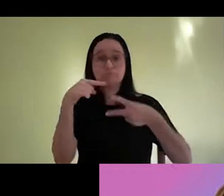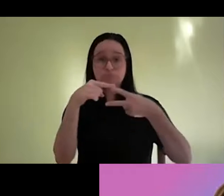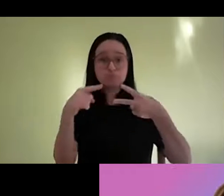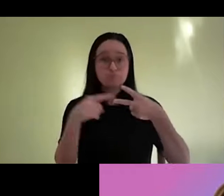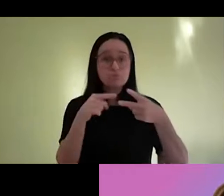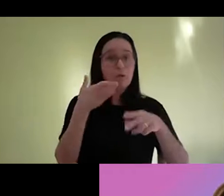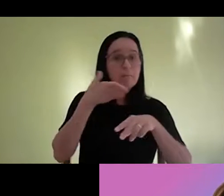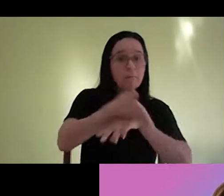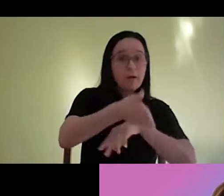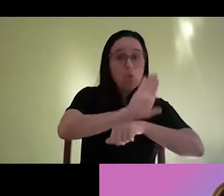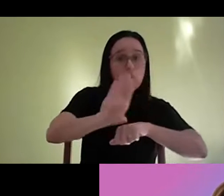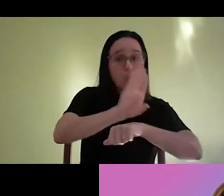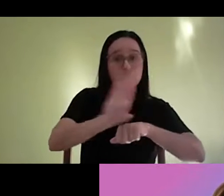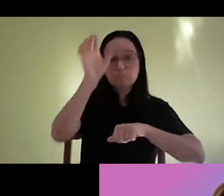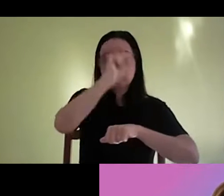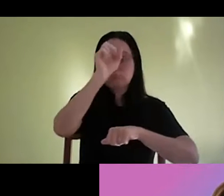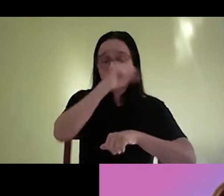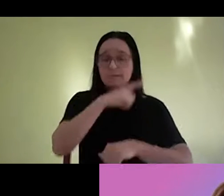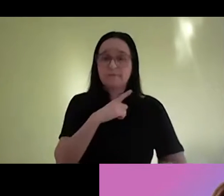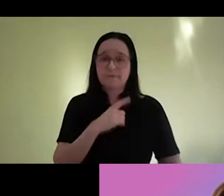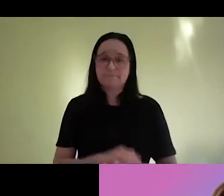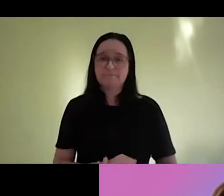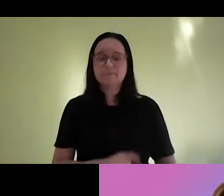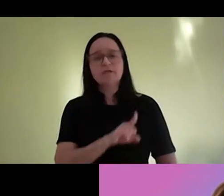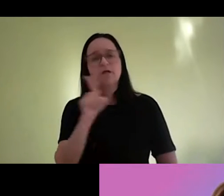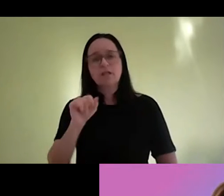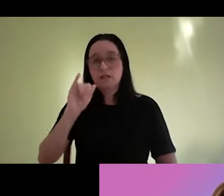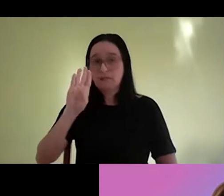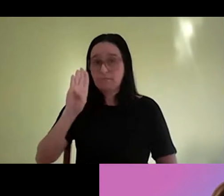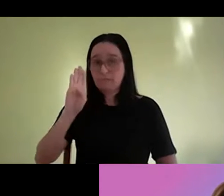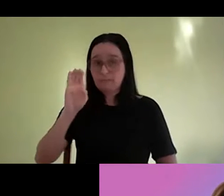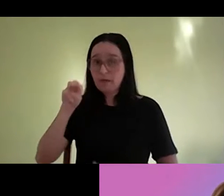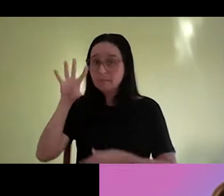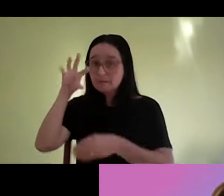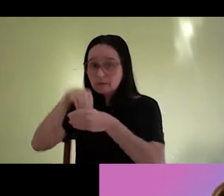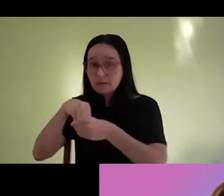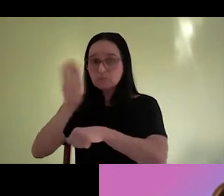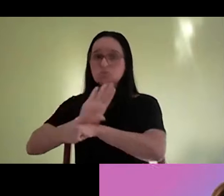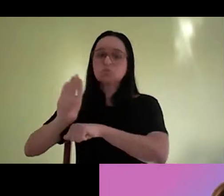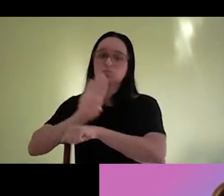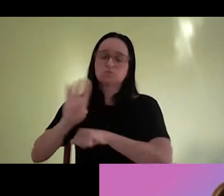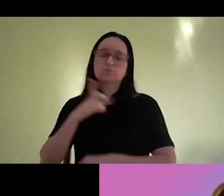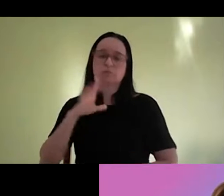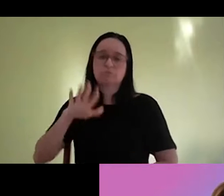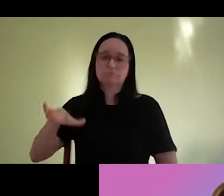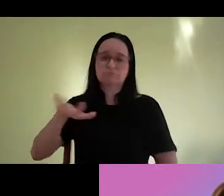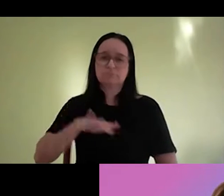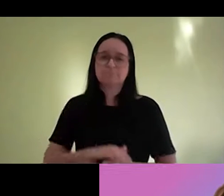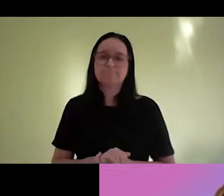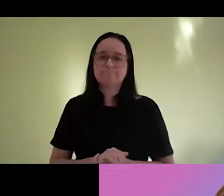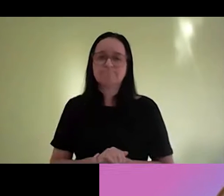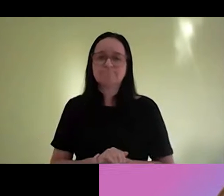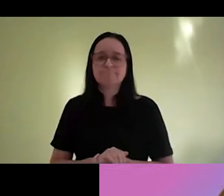conhecia, a gente, na IBM, eu faço muito cursos internos, né? E muitos desses cursos da IBM, eles